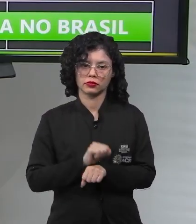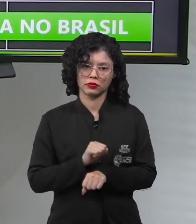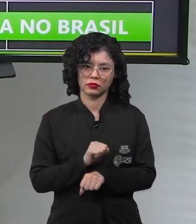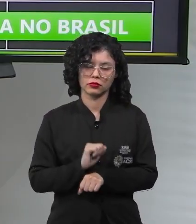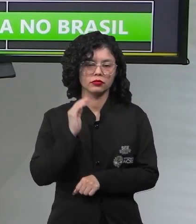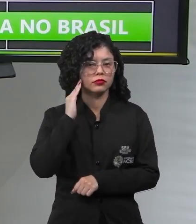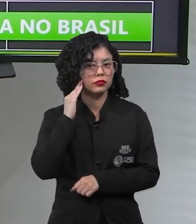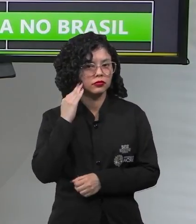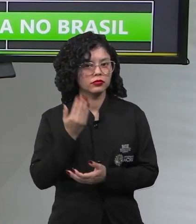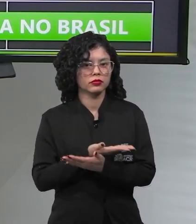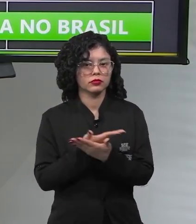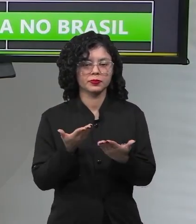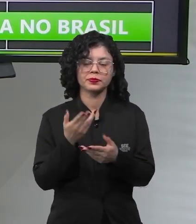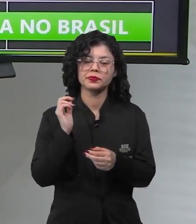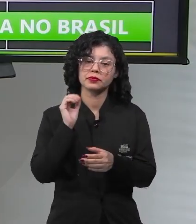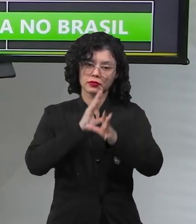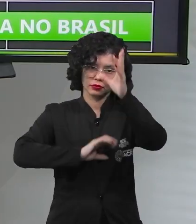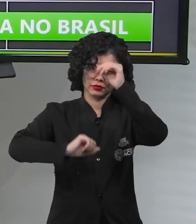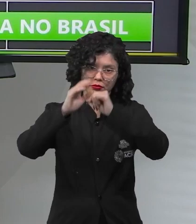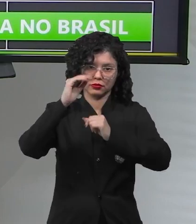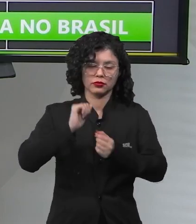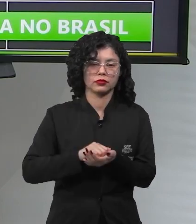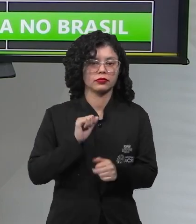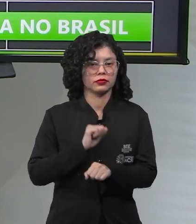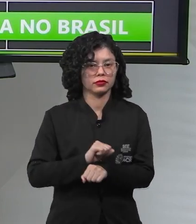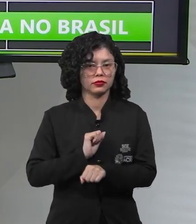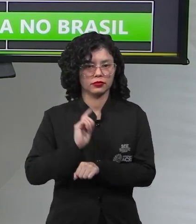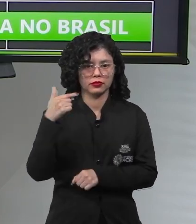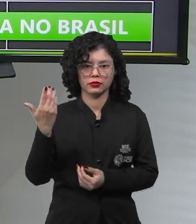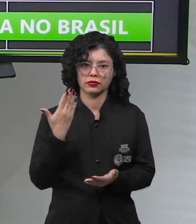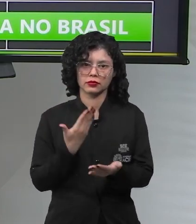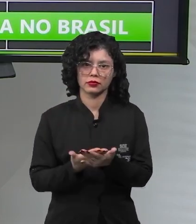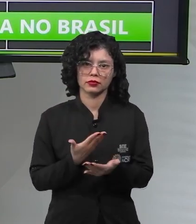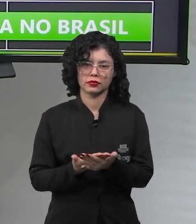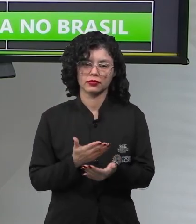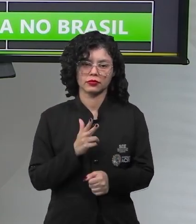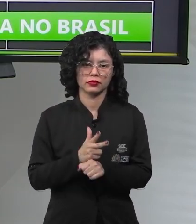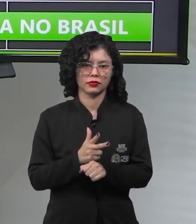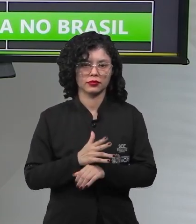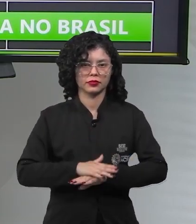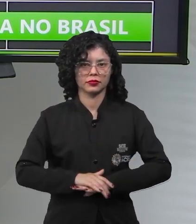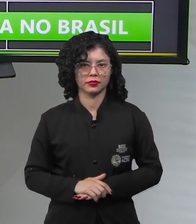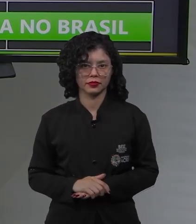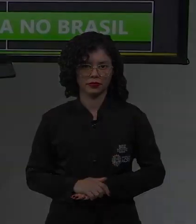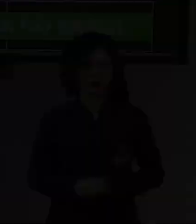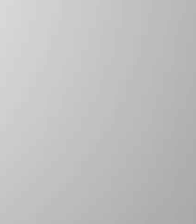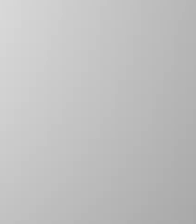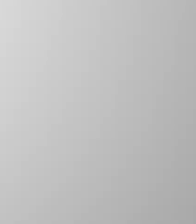contribuído com o seu aprendizado e eu te aguardo na nossa próxima videoaula.